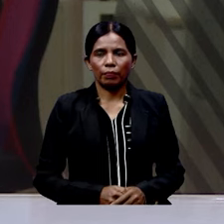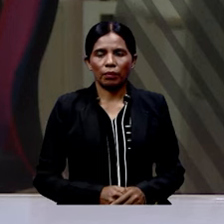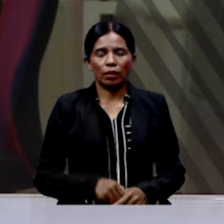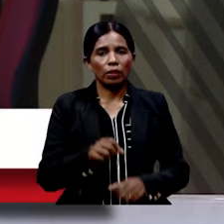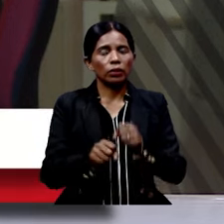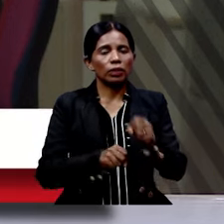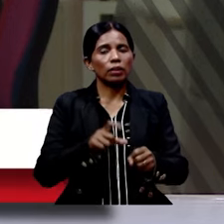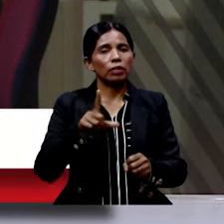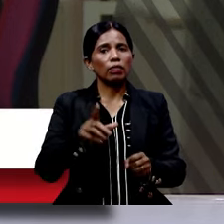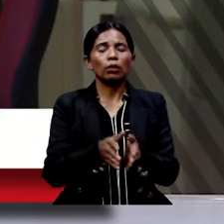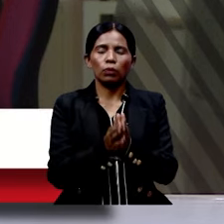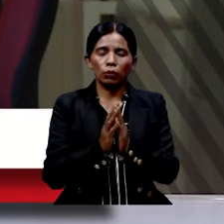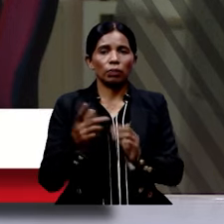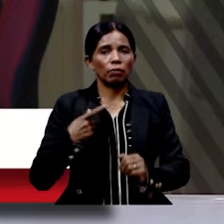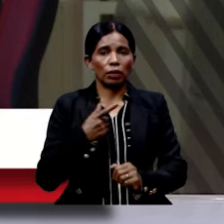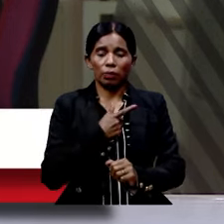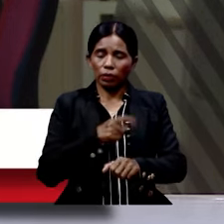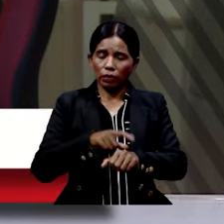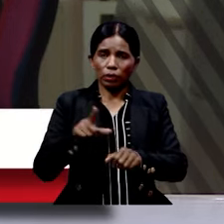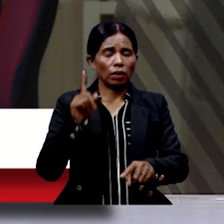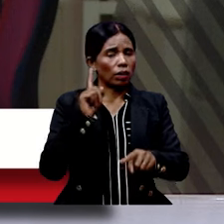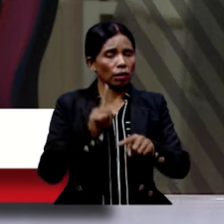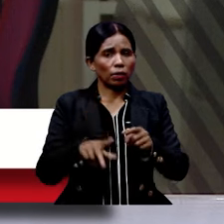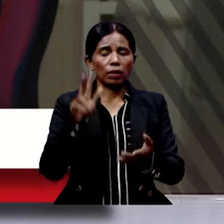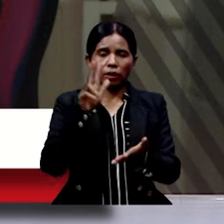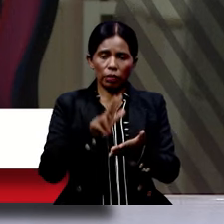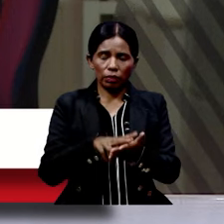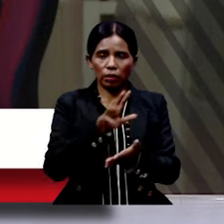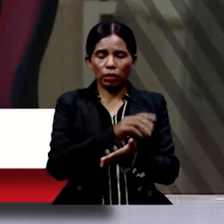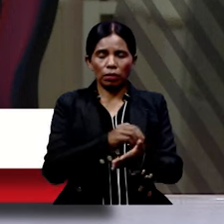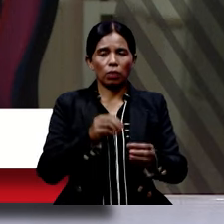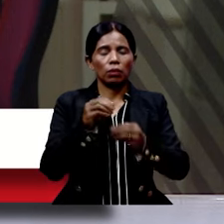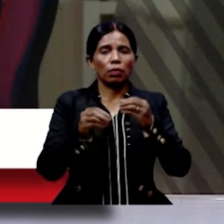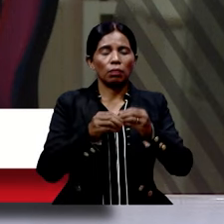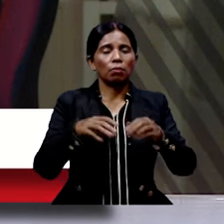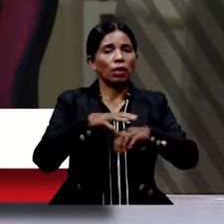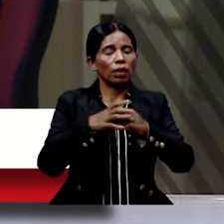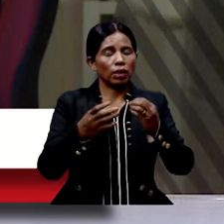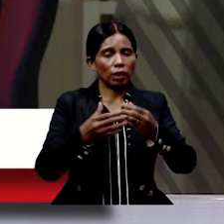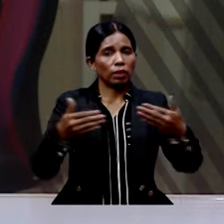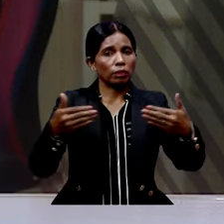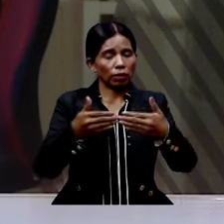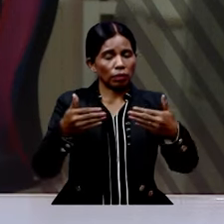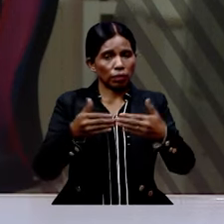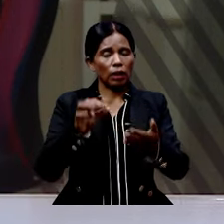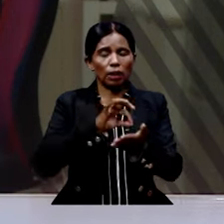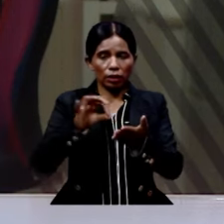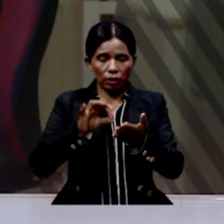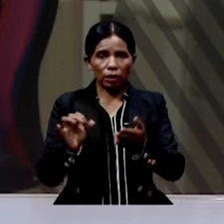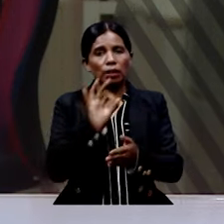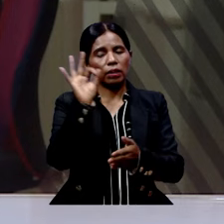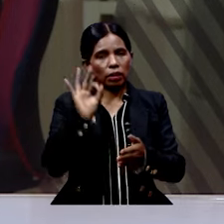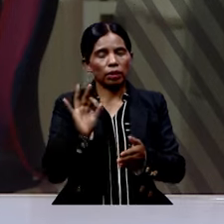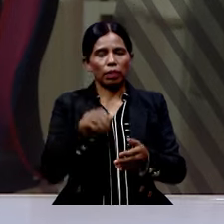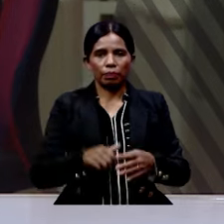Sociedade Civil Russo, Parlamento Nacional, atu la bele ratifica Tratado Fronteira Terrestre, nebe se assina iha sextane.